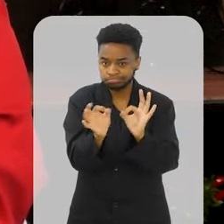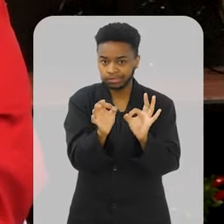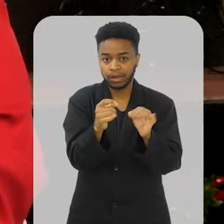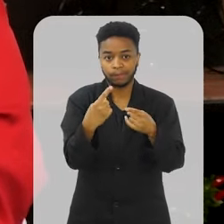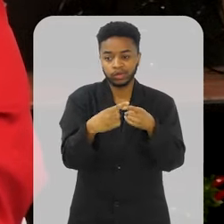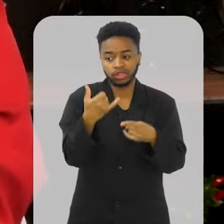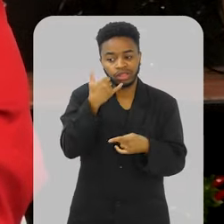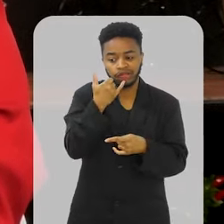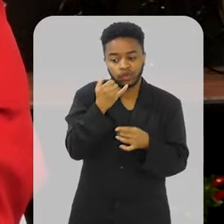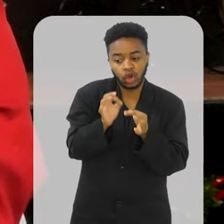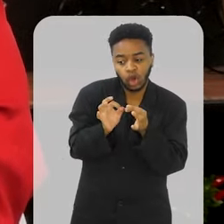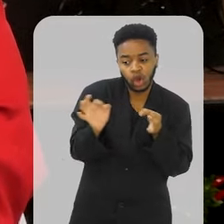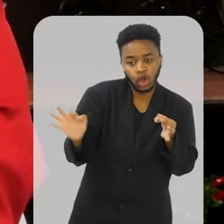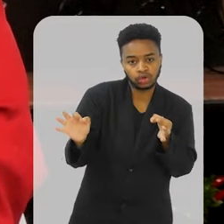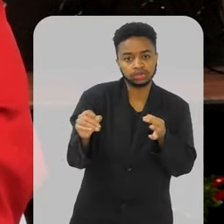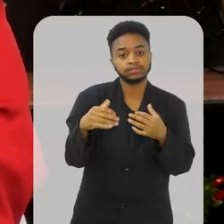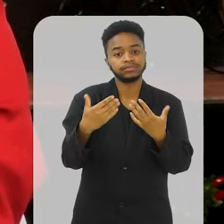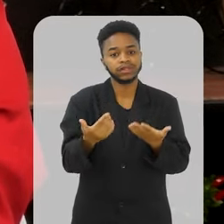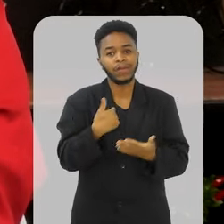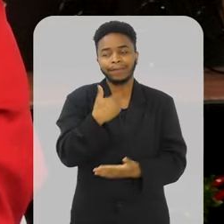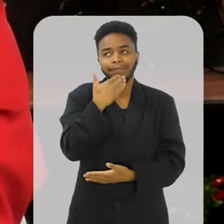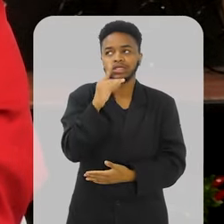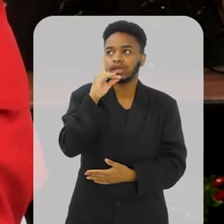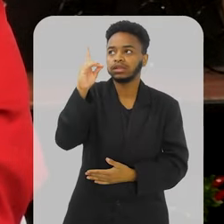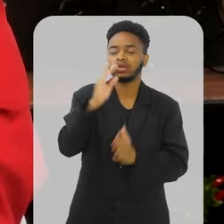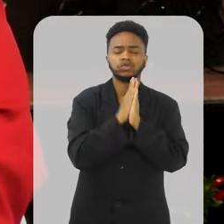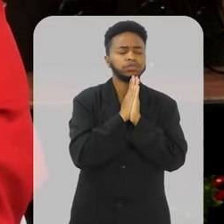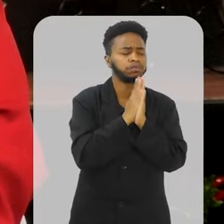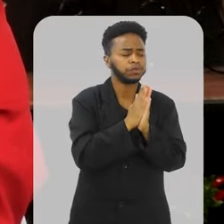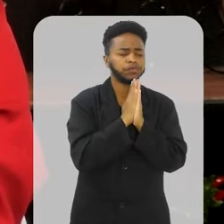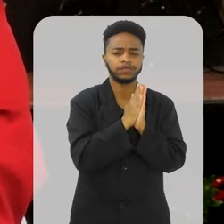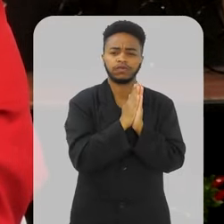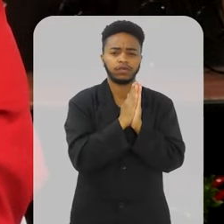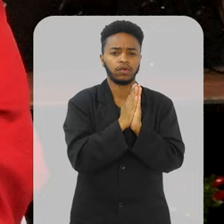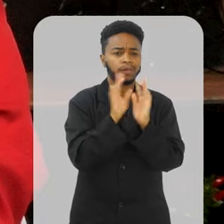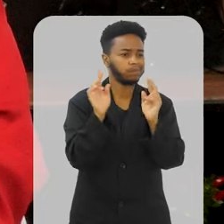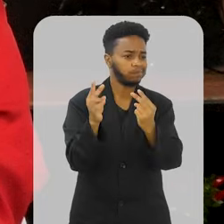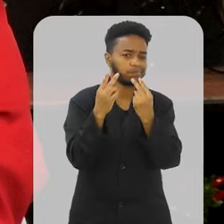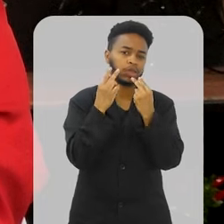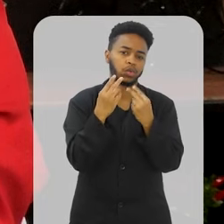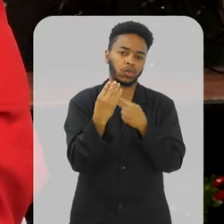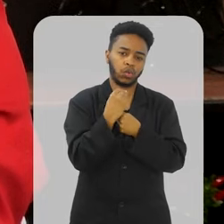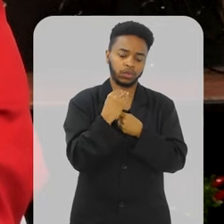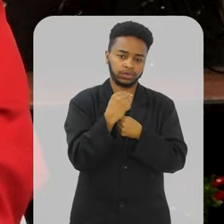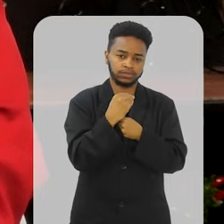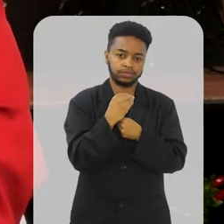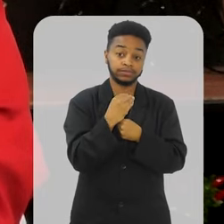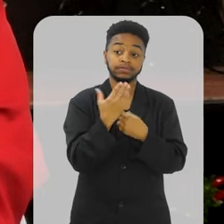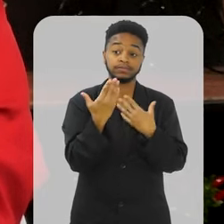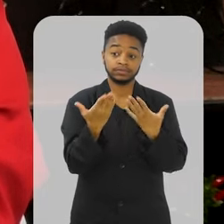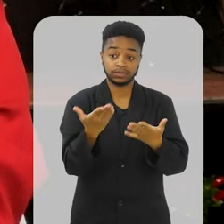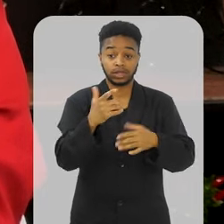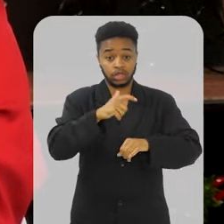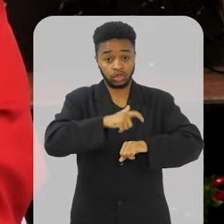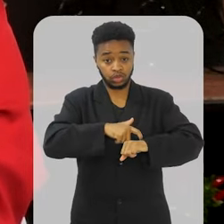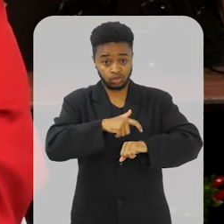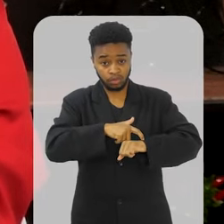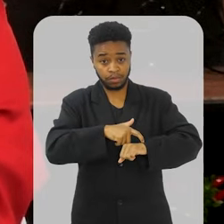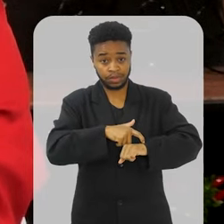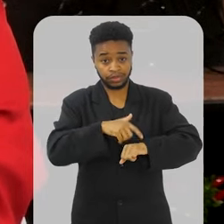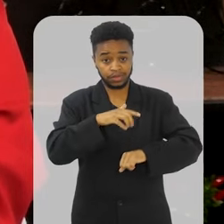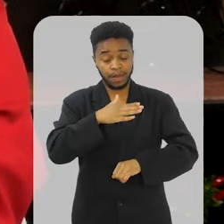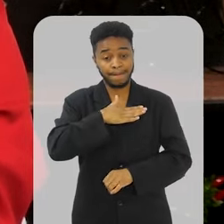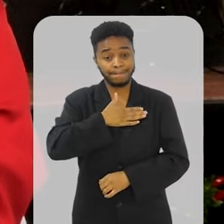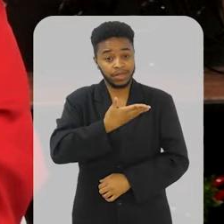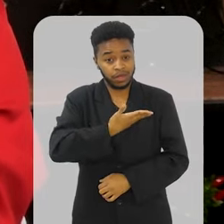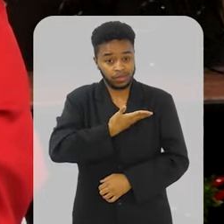estava longe e eu só pedi a Deus que olhasse por mim nesse mesmo momento um